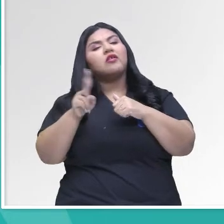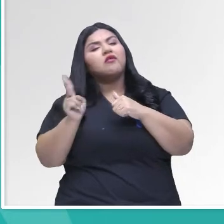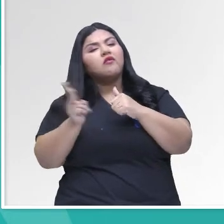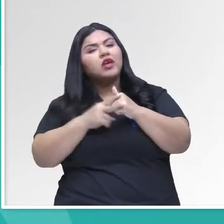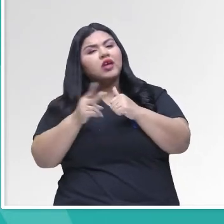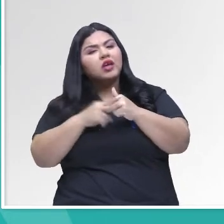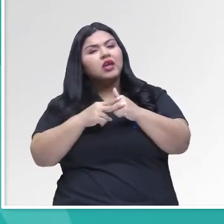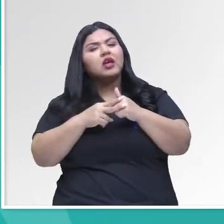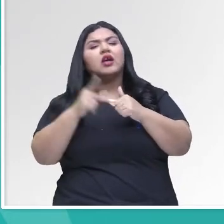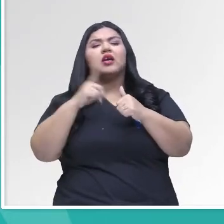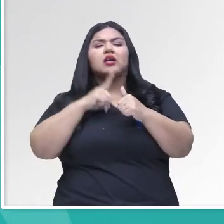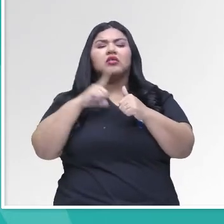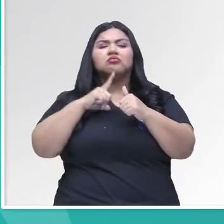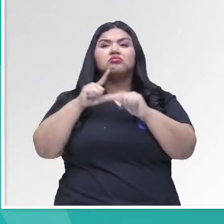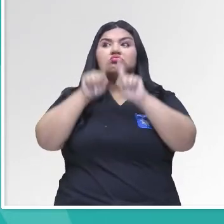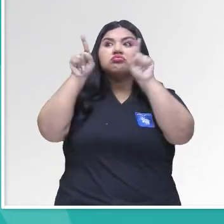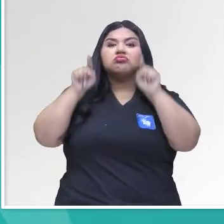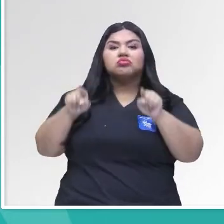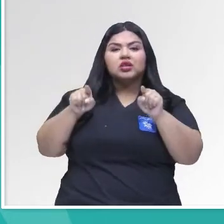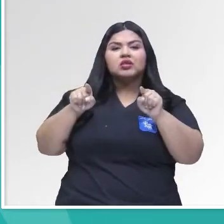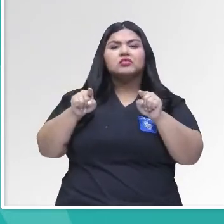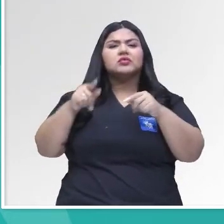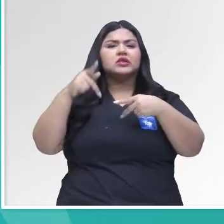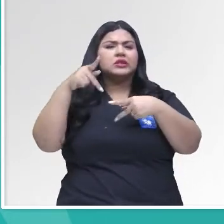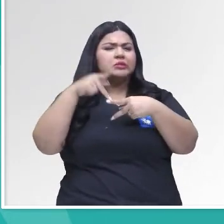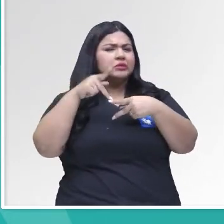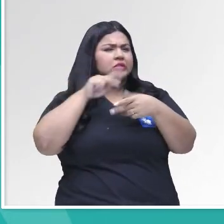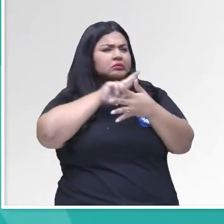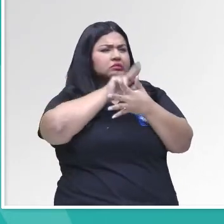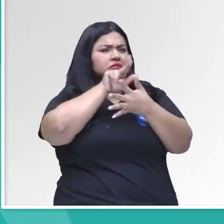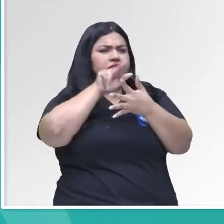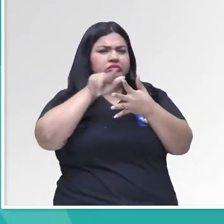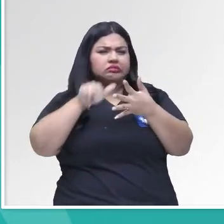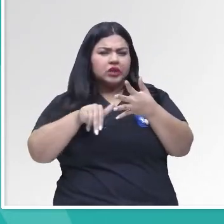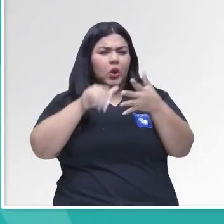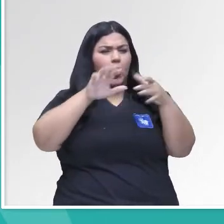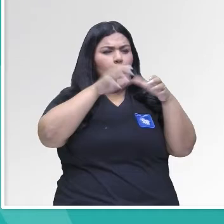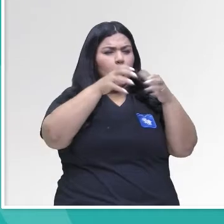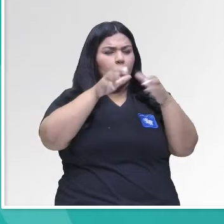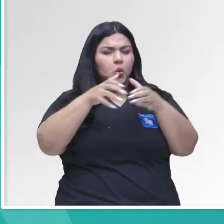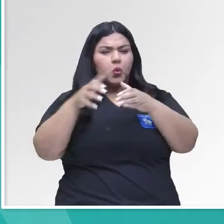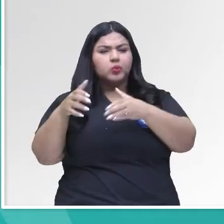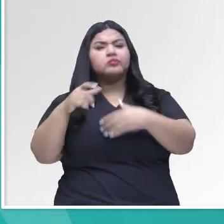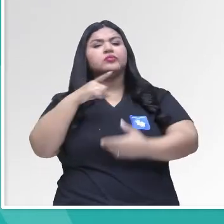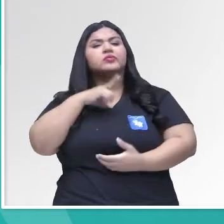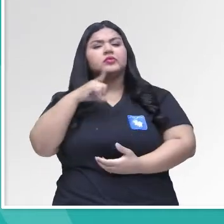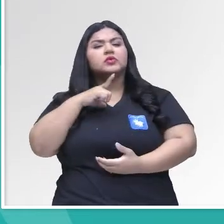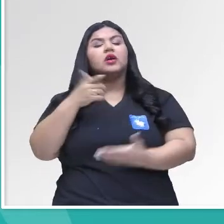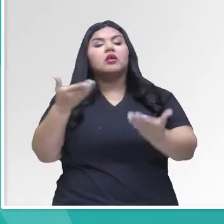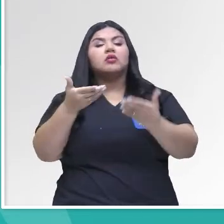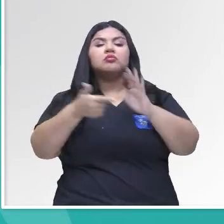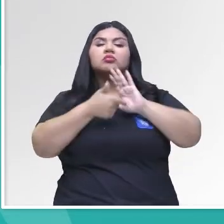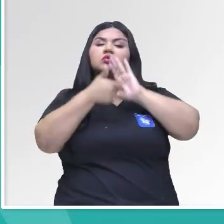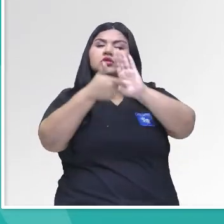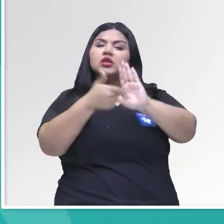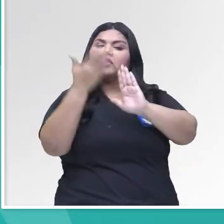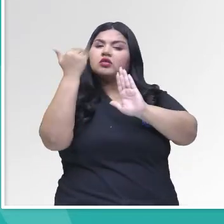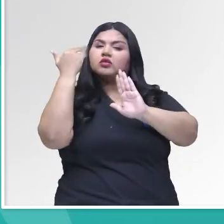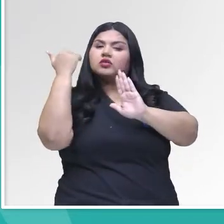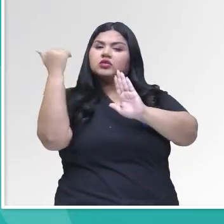aí tem interjeição, conjunção, preposição, e aí vai. Nós estamos apresentando as